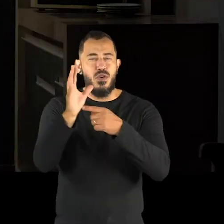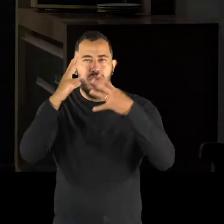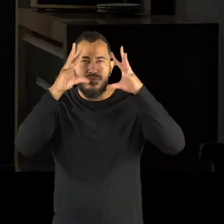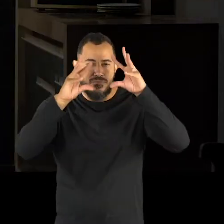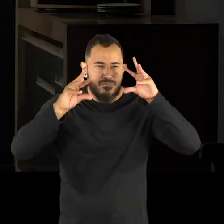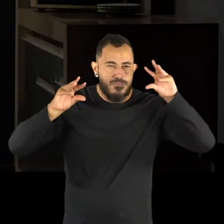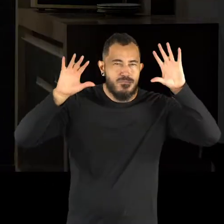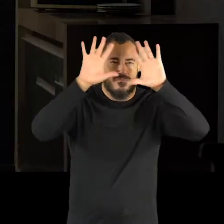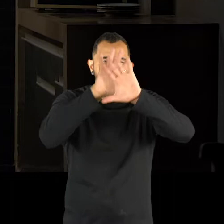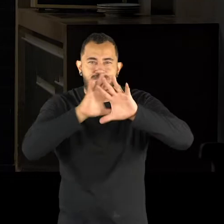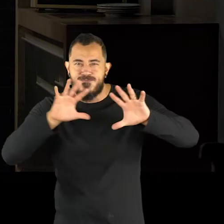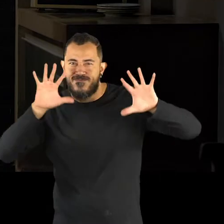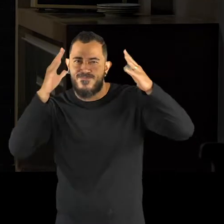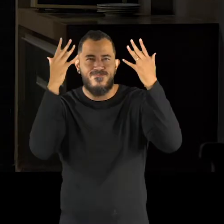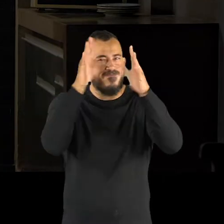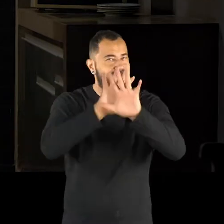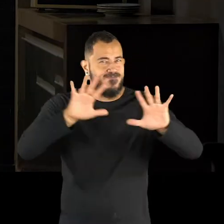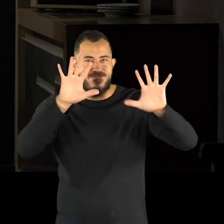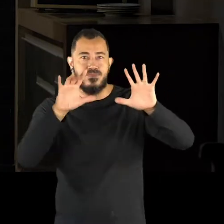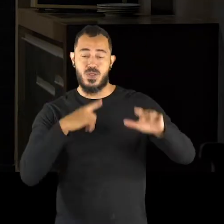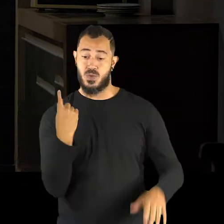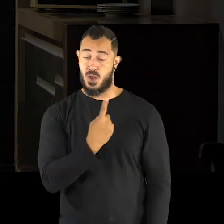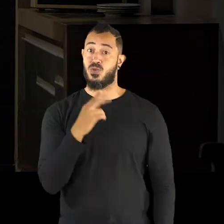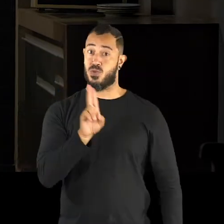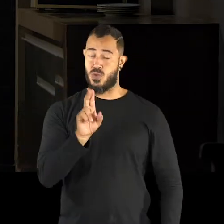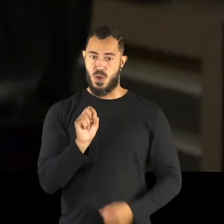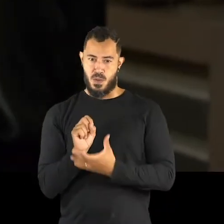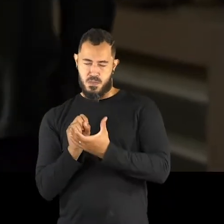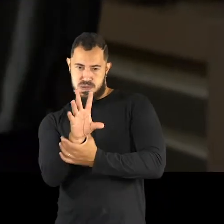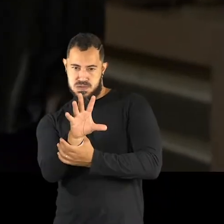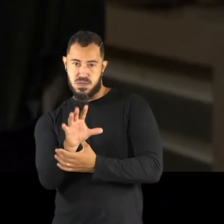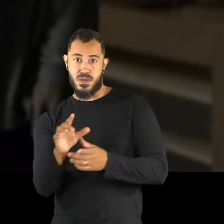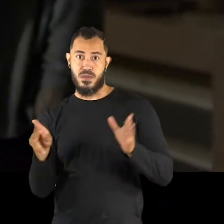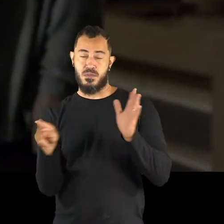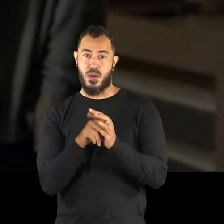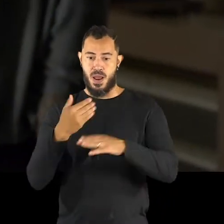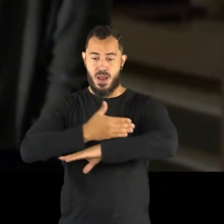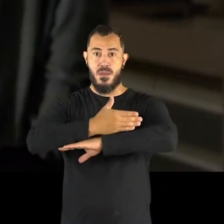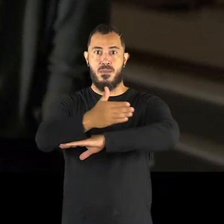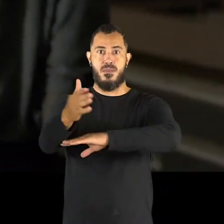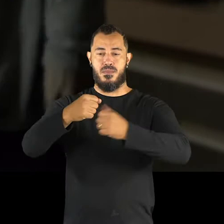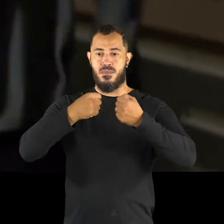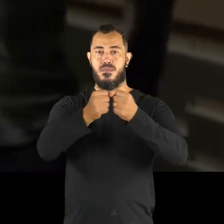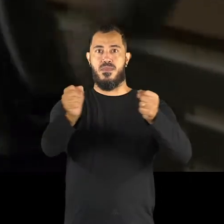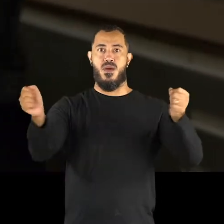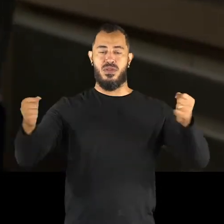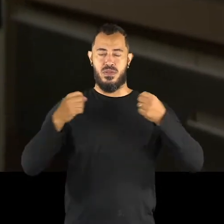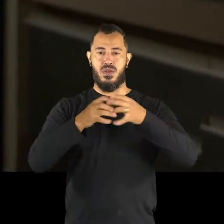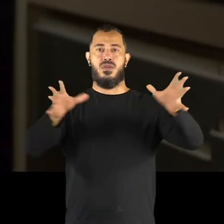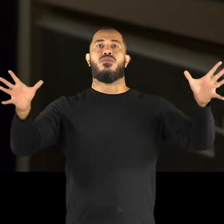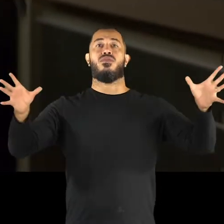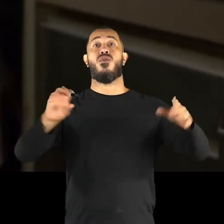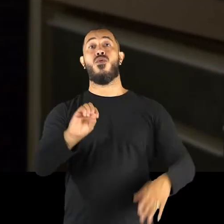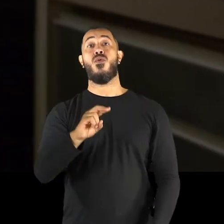era uma unidade de luz, que a gente usou um bastão de luz que entra por uma porta, que vaza numa sala,